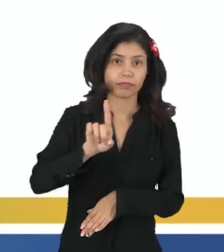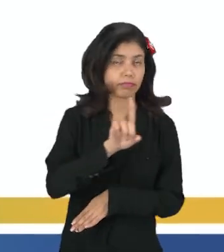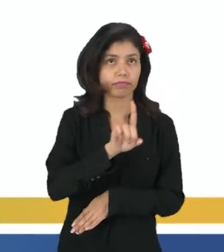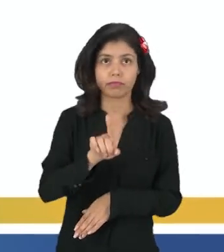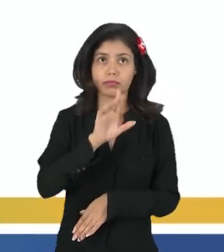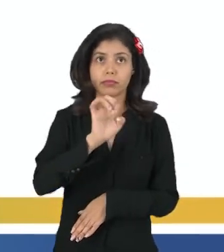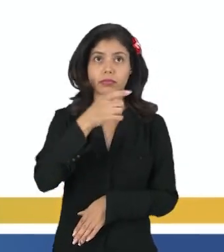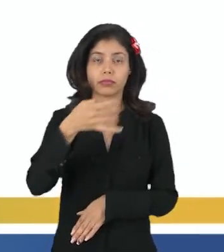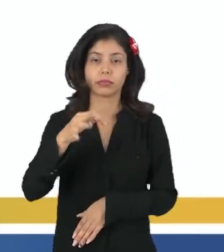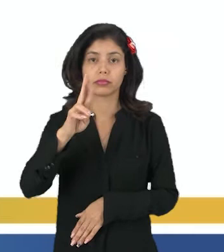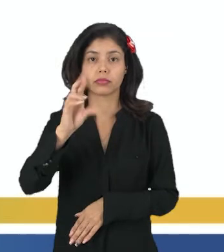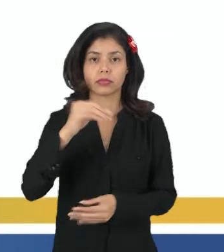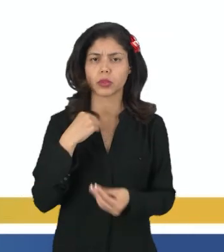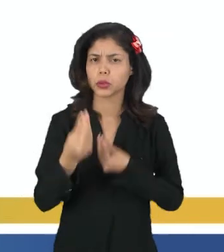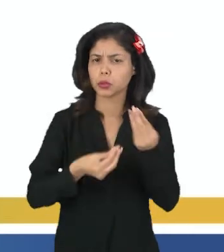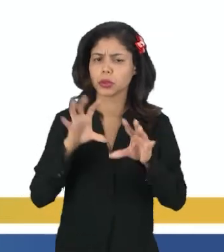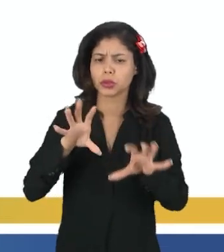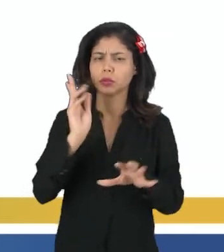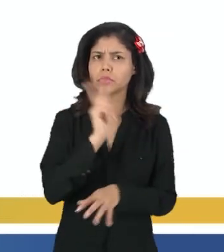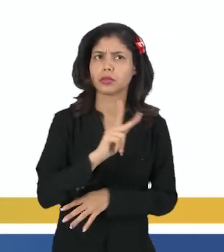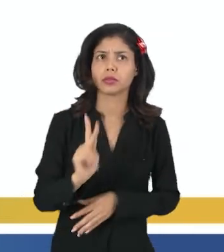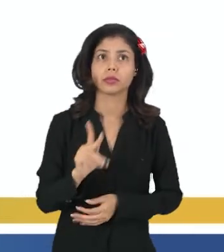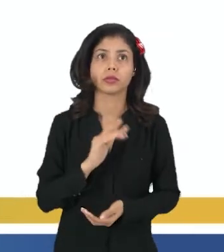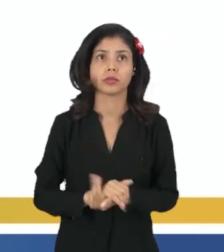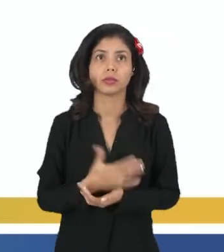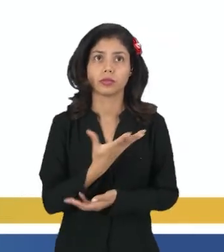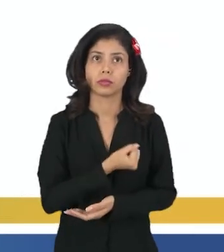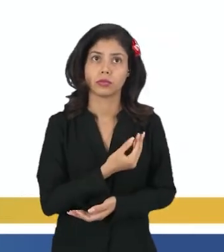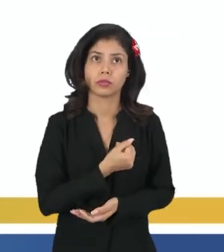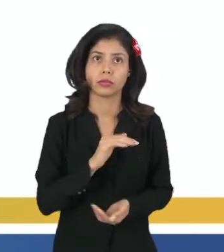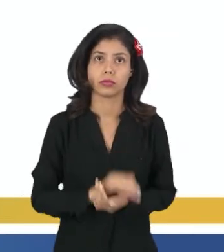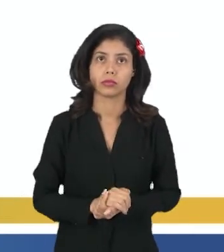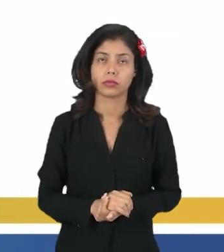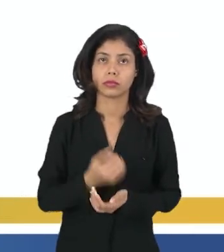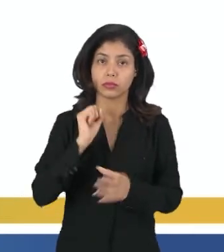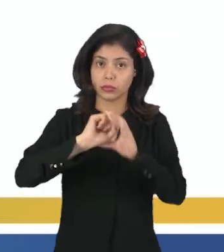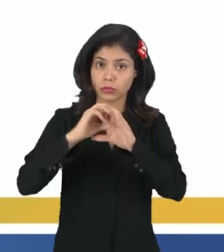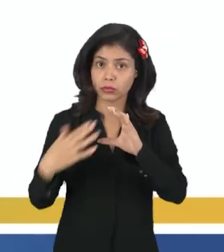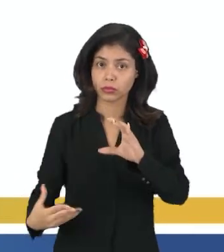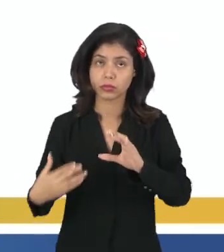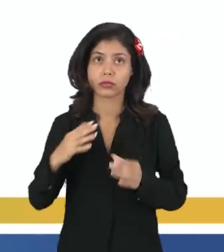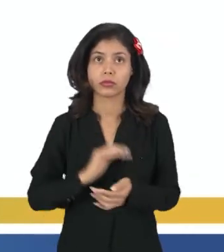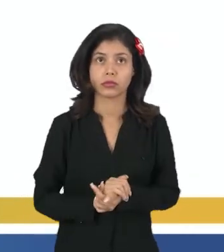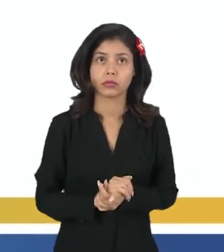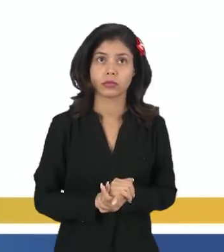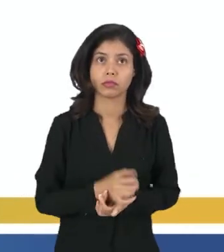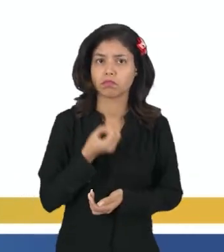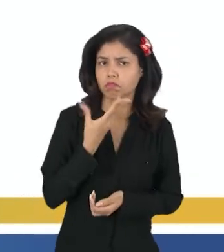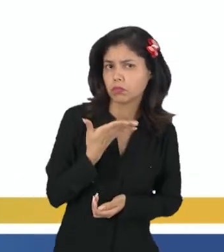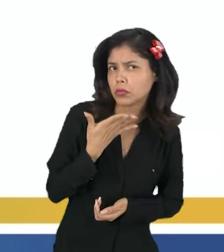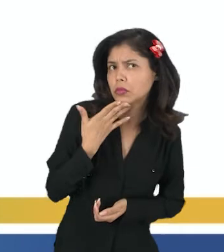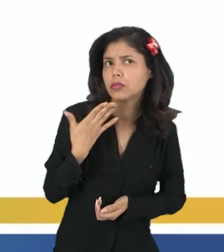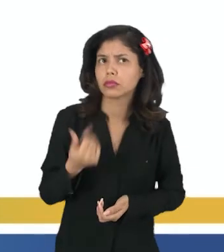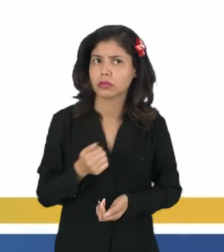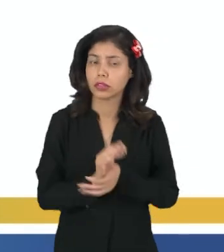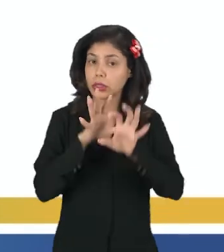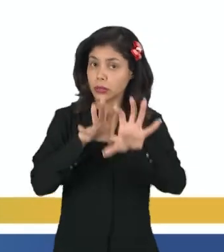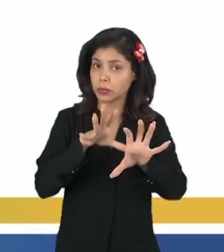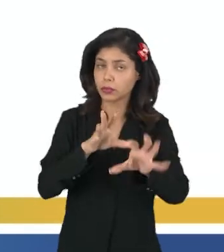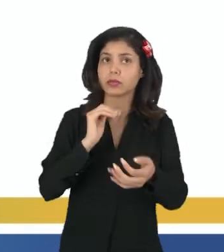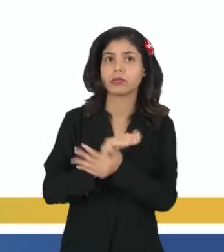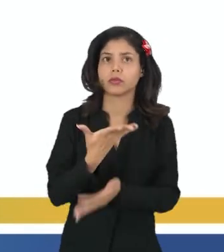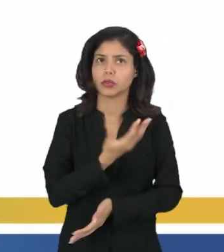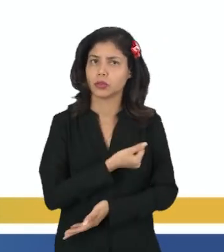não exato mas como assim produção o decimal não exato tem uma característica bem peculiar porque assim